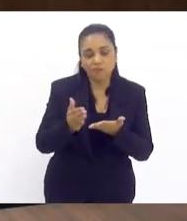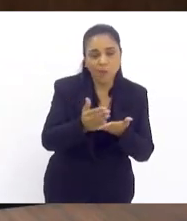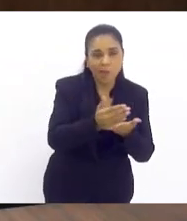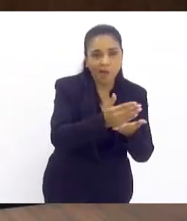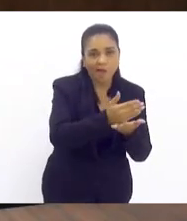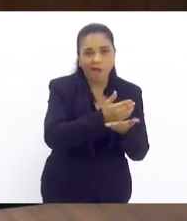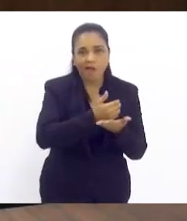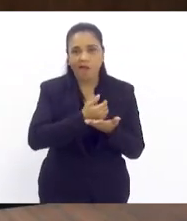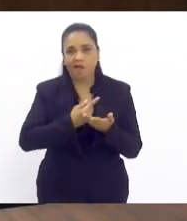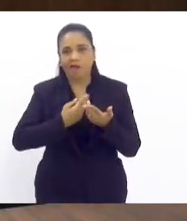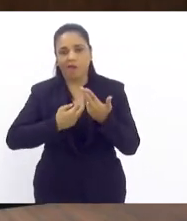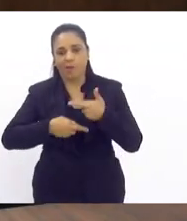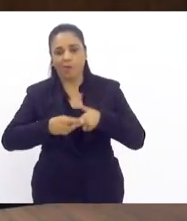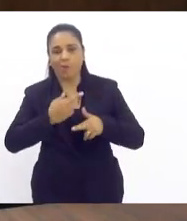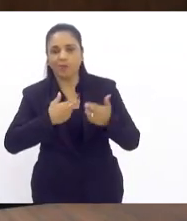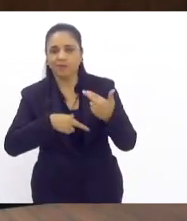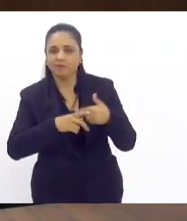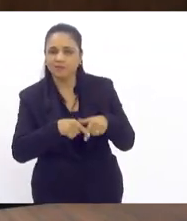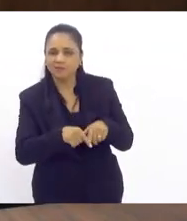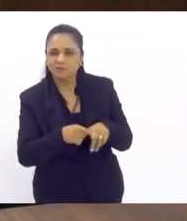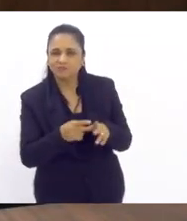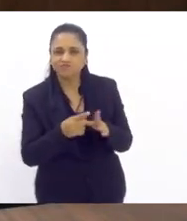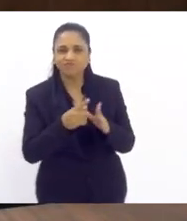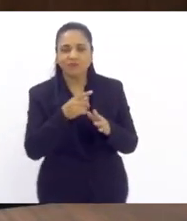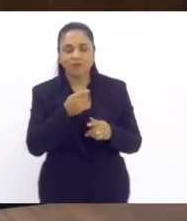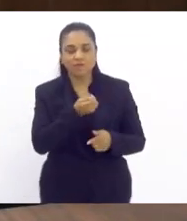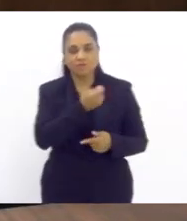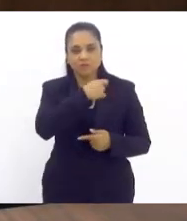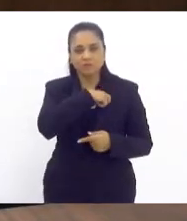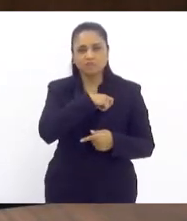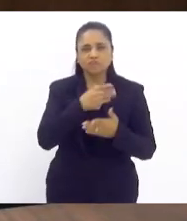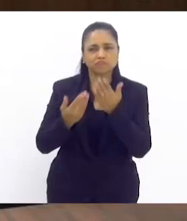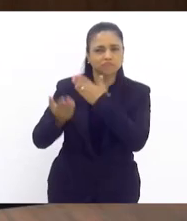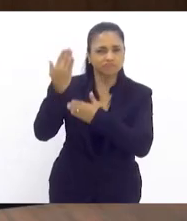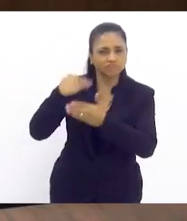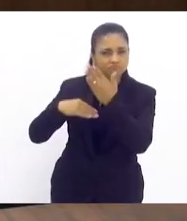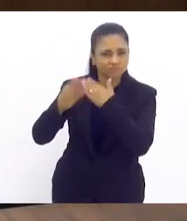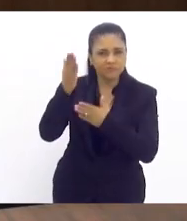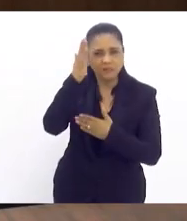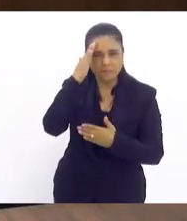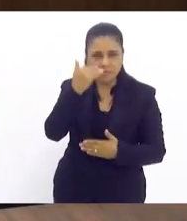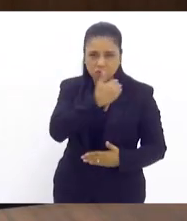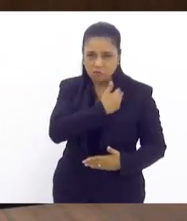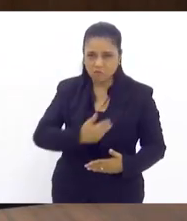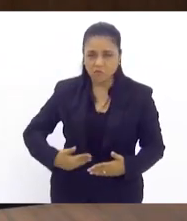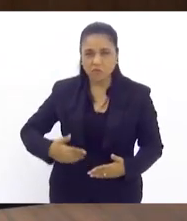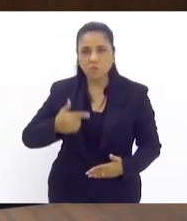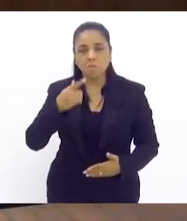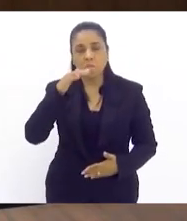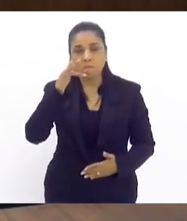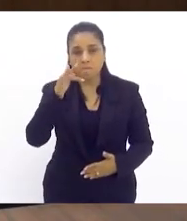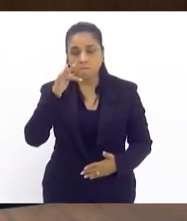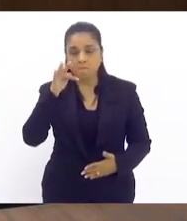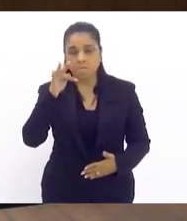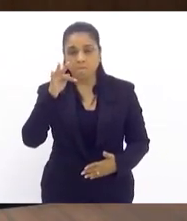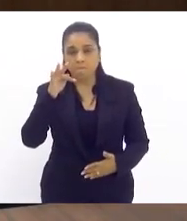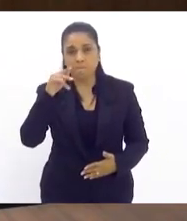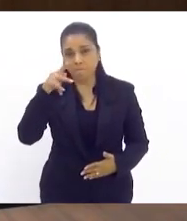muito grande. No passado, o governo federal era comandado pelo PT, né? Todos se lembram aí, 2013, 2014,